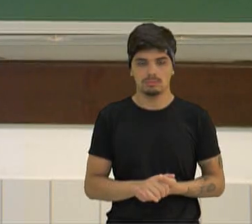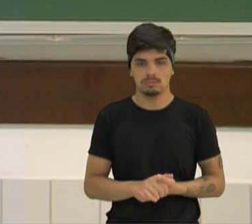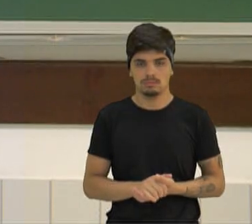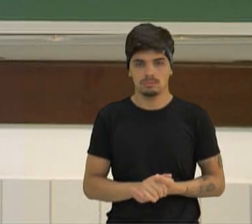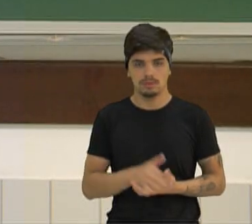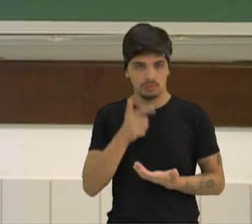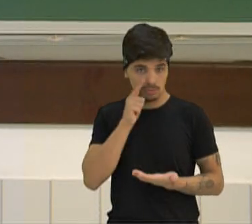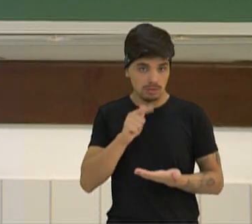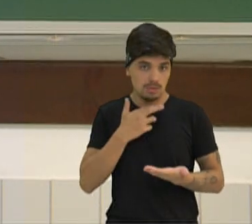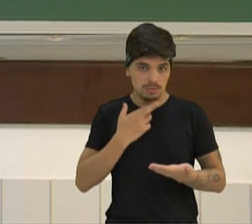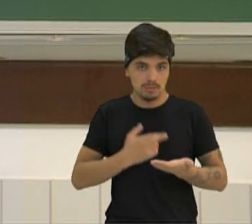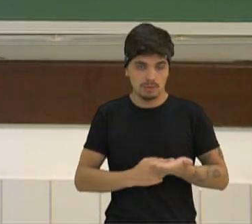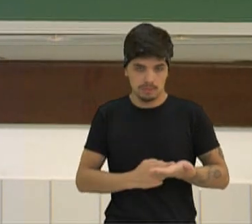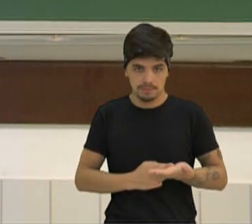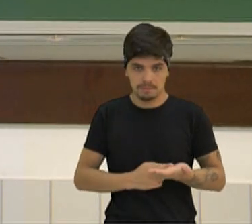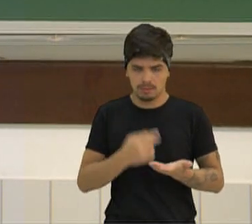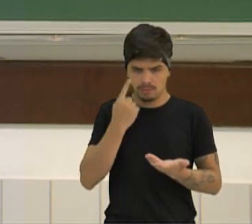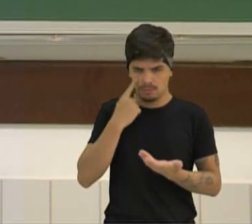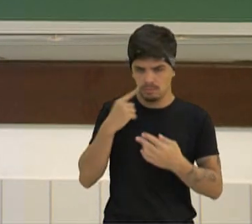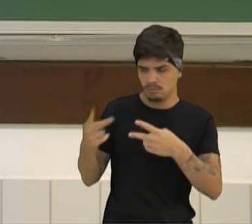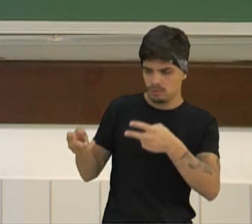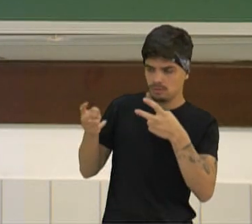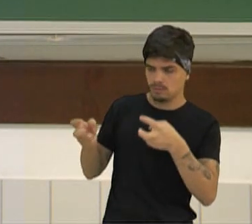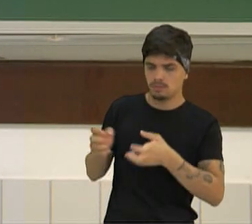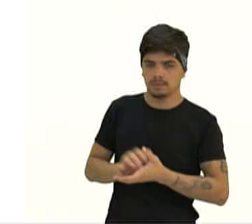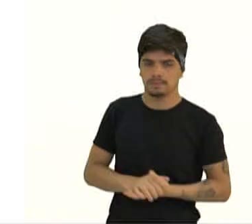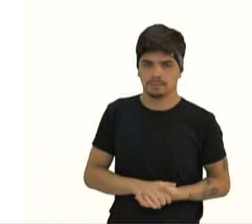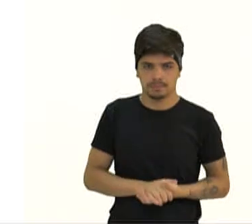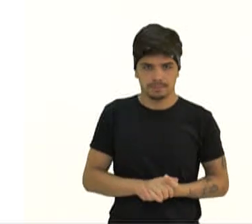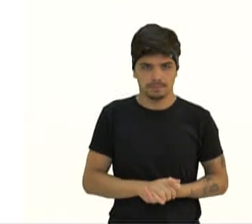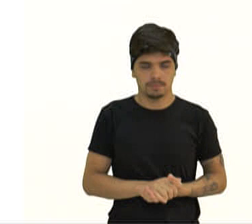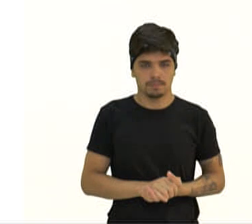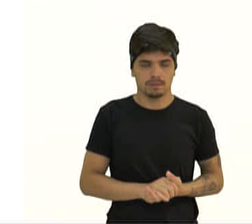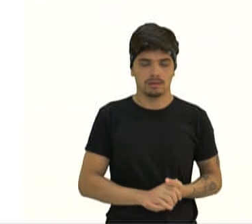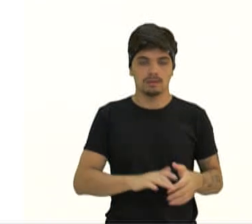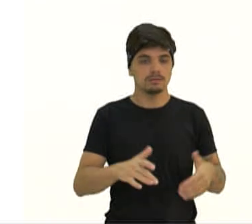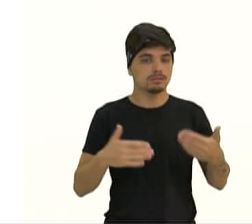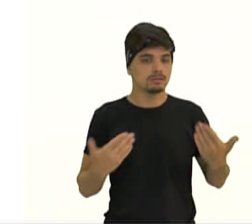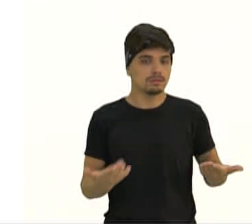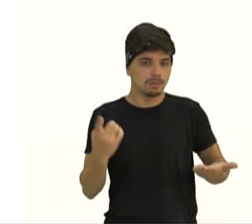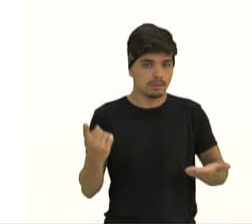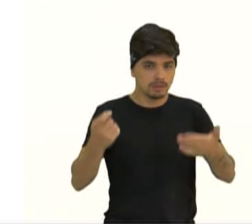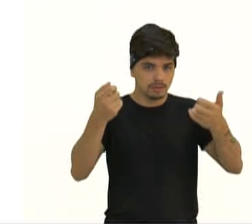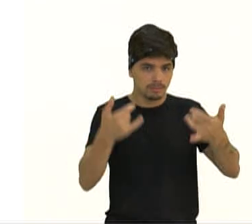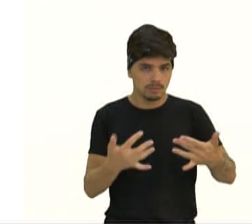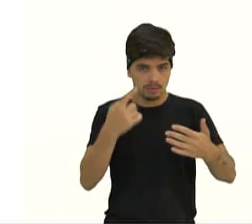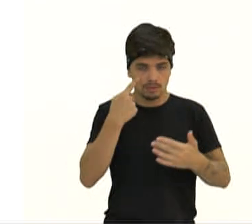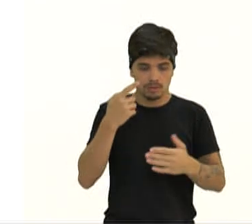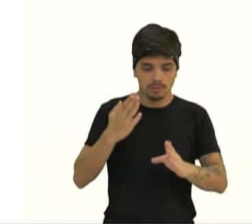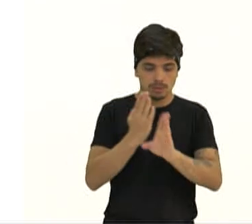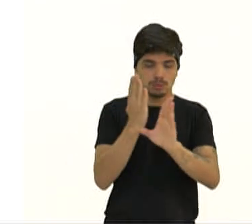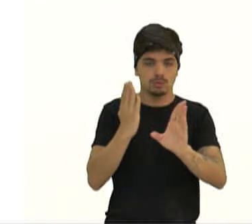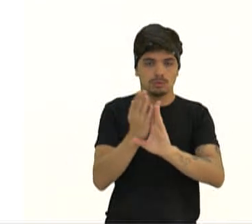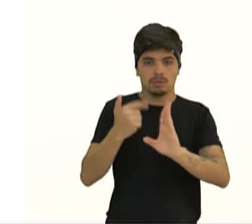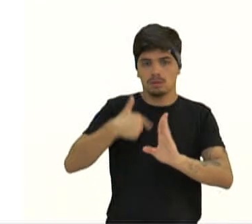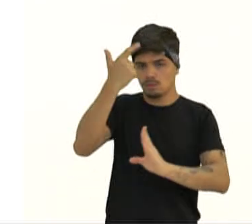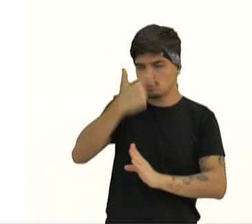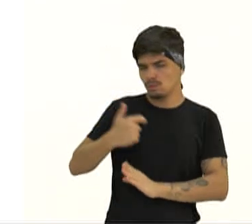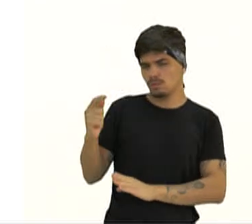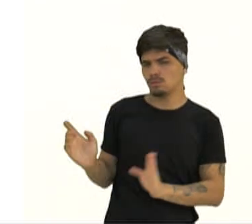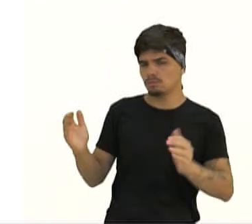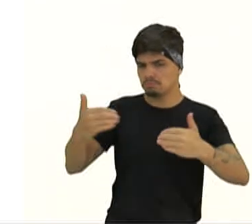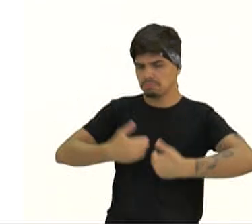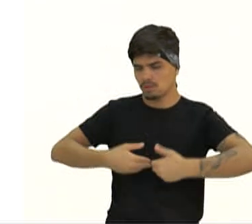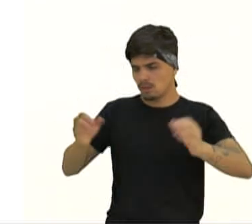e conseguiram responder vamos observar aqui então quando ele disse assim descobri que sou autista